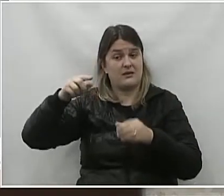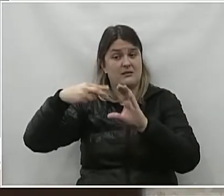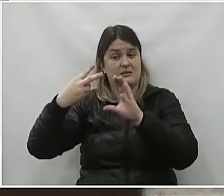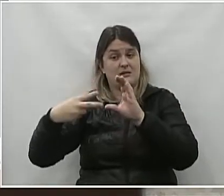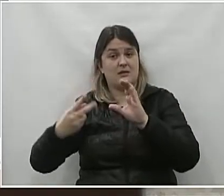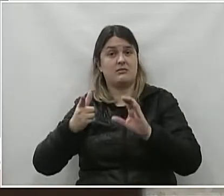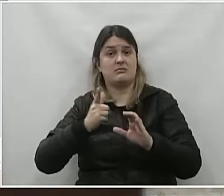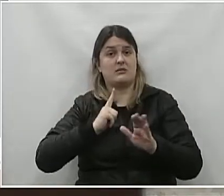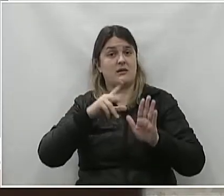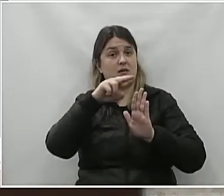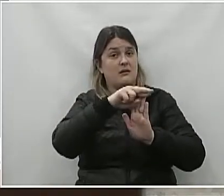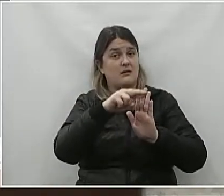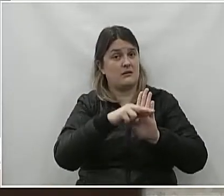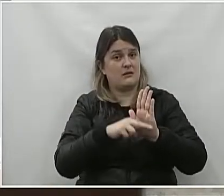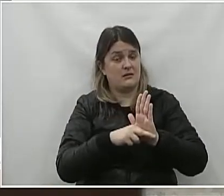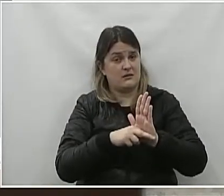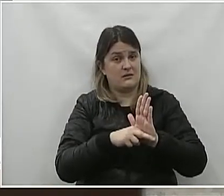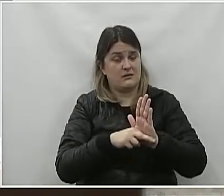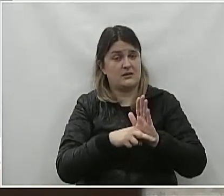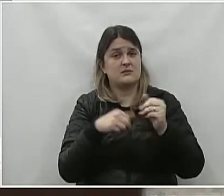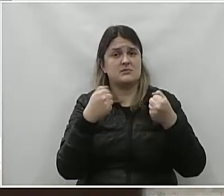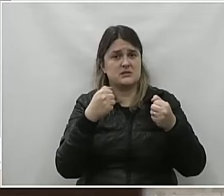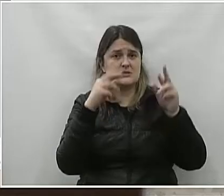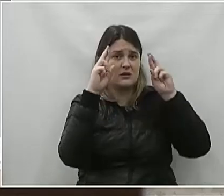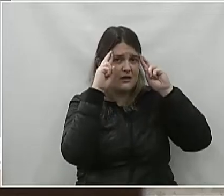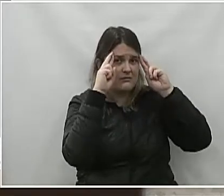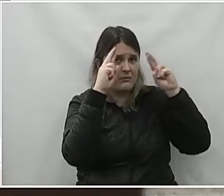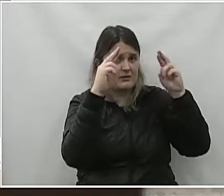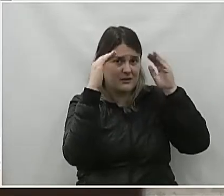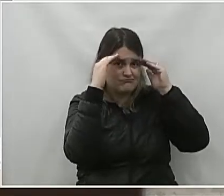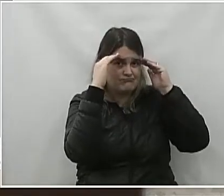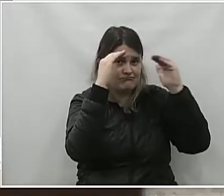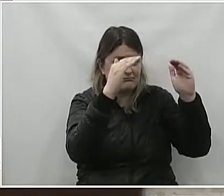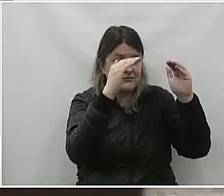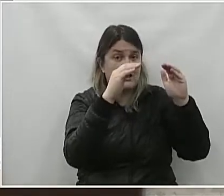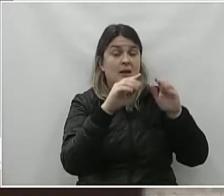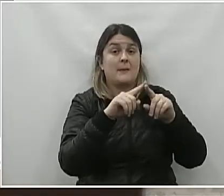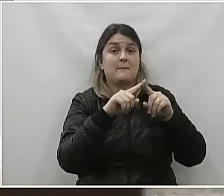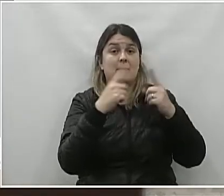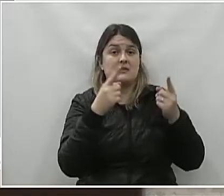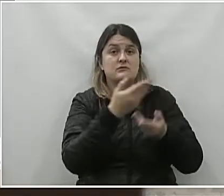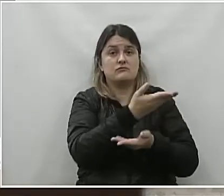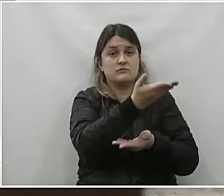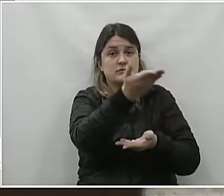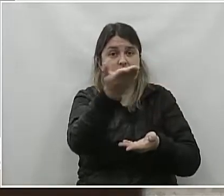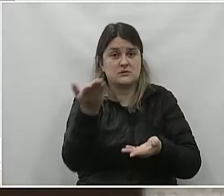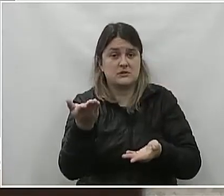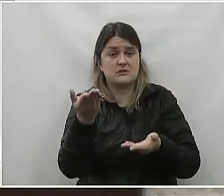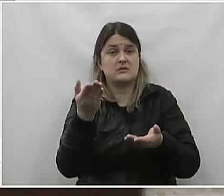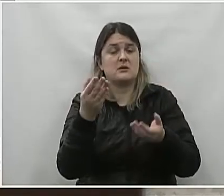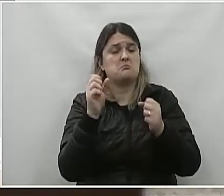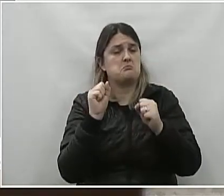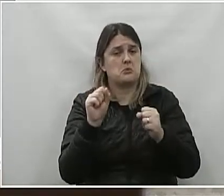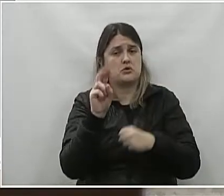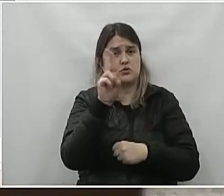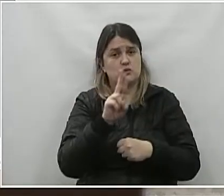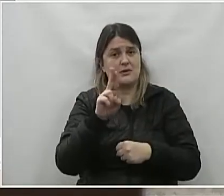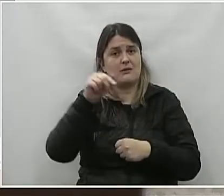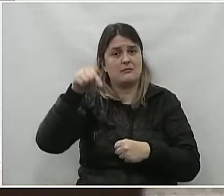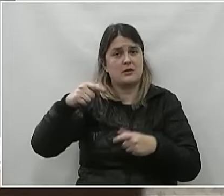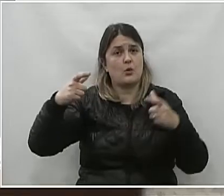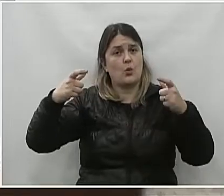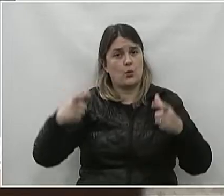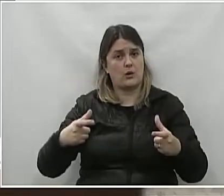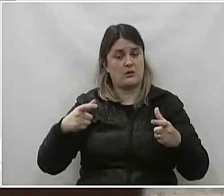também temos um regimento a ser seguido, mas deixo à disposição a Câmara de Vereadores.